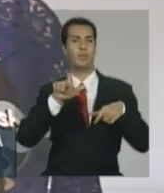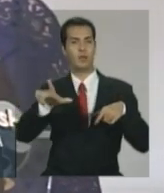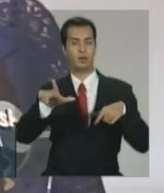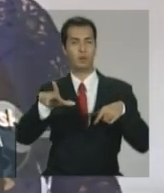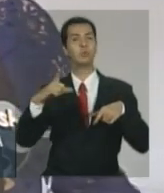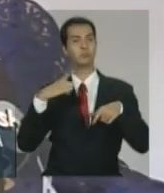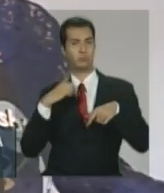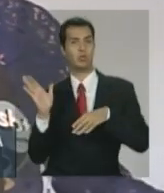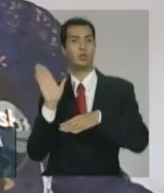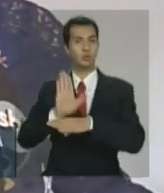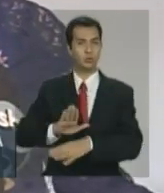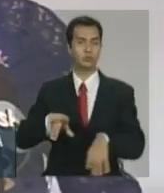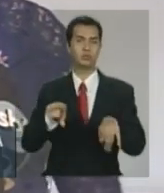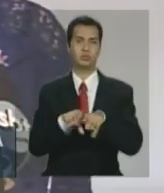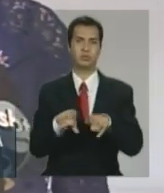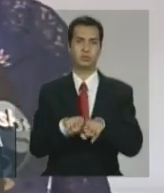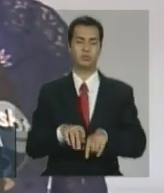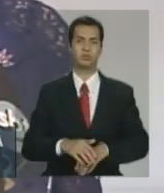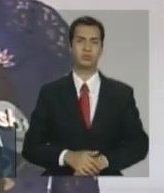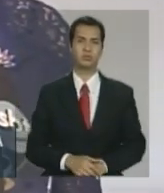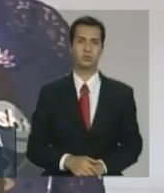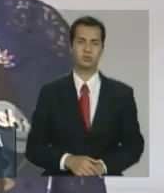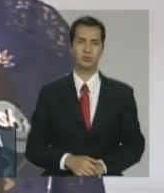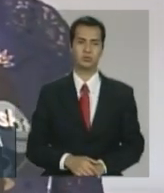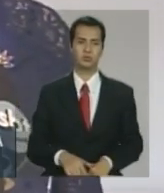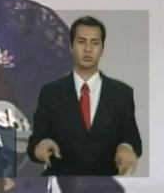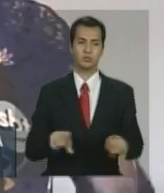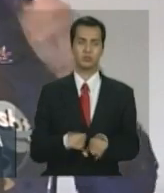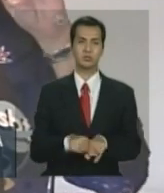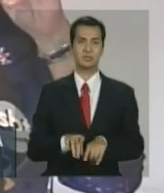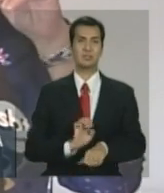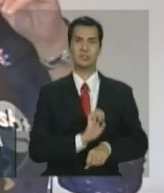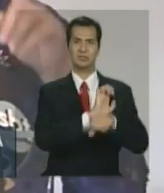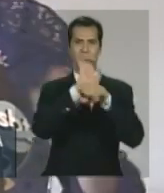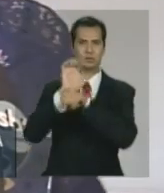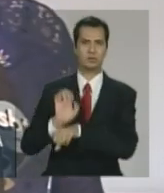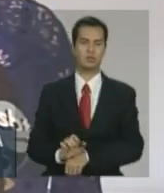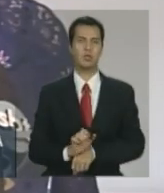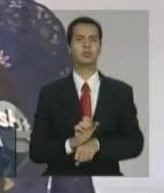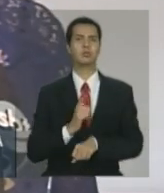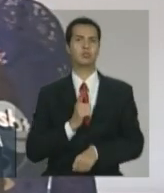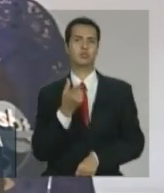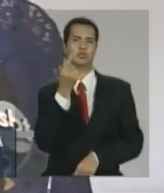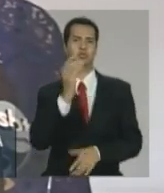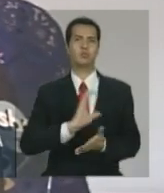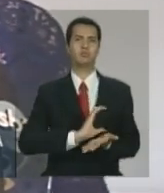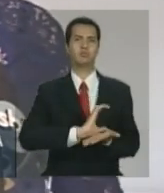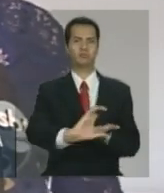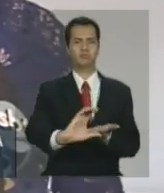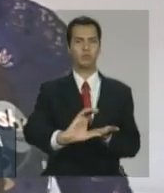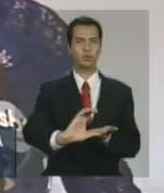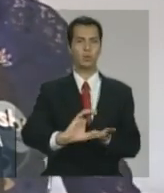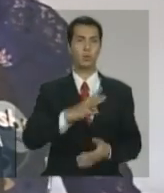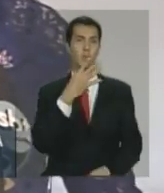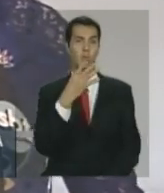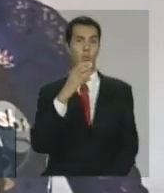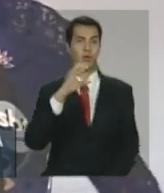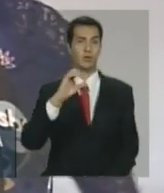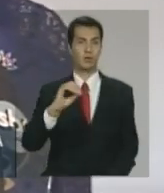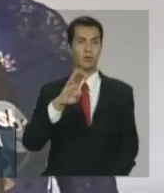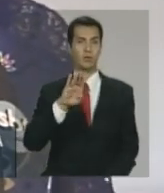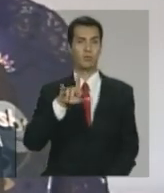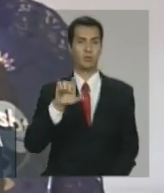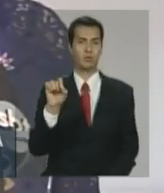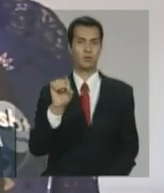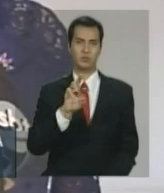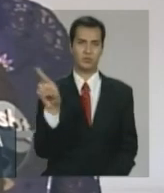Enfim, e liberamos para os estados investirem em infraestrutura quase 40 bilhões de reais de